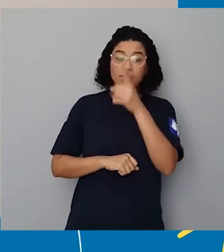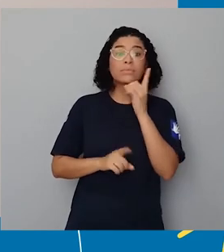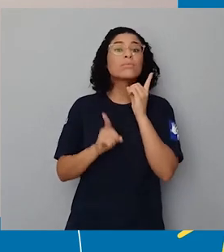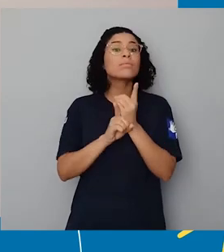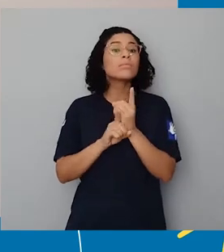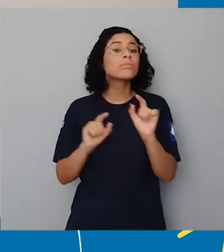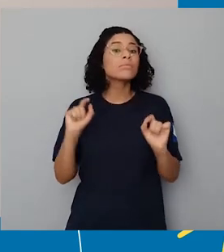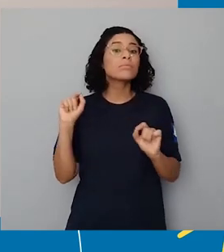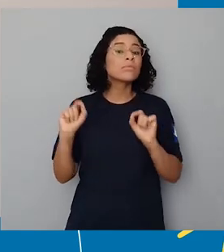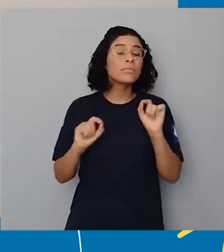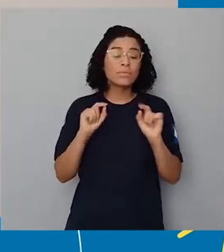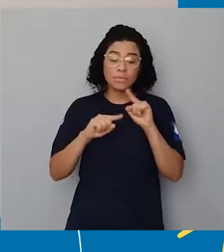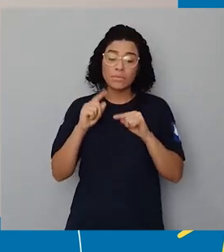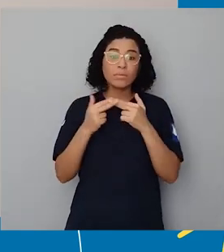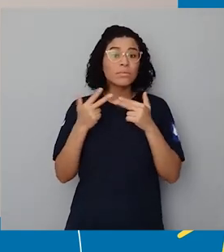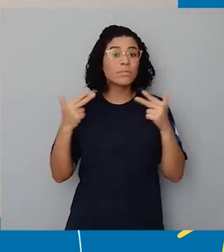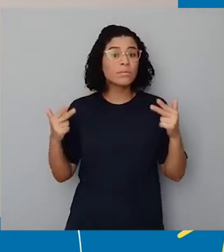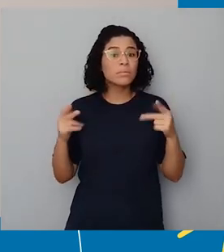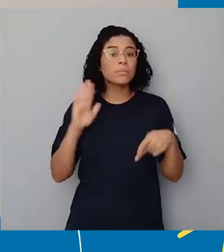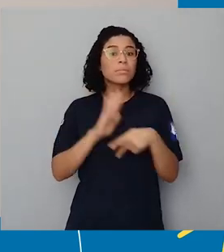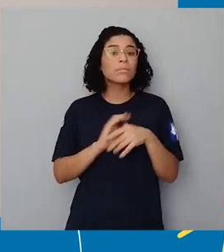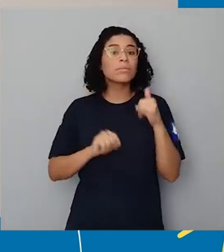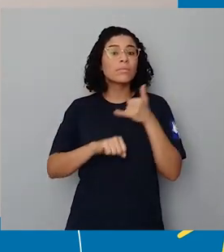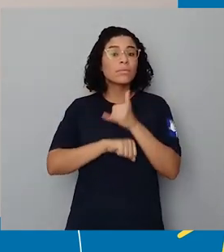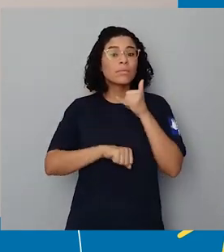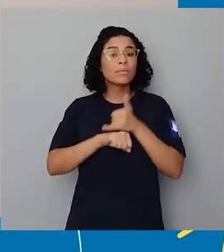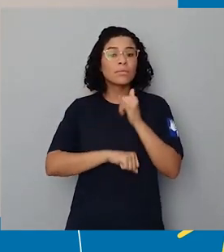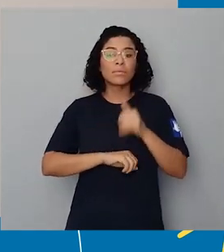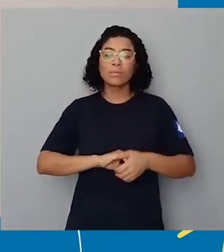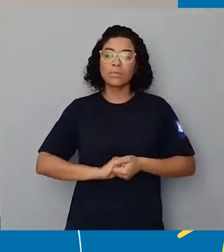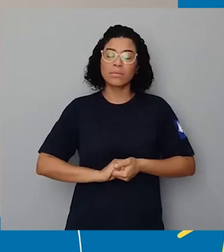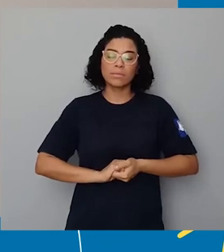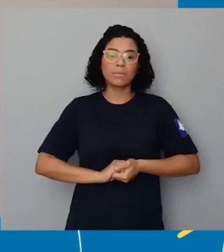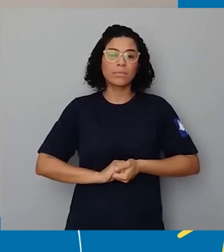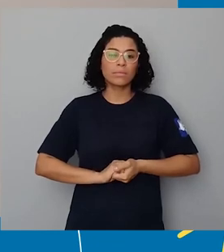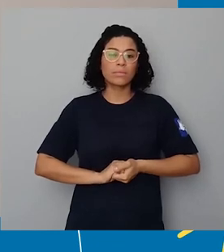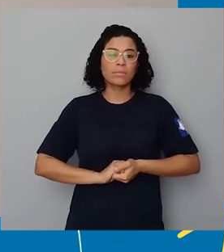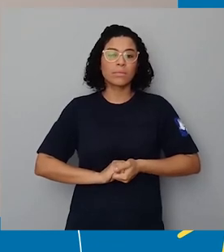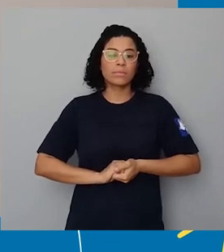mandou encontrar algum objeto de ferro. Vamos lá?